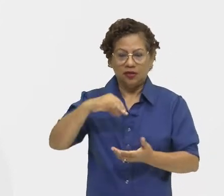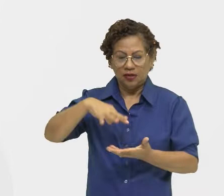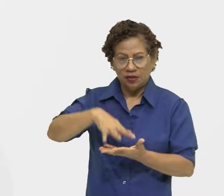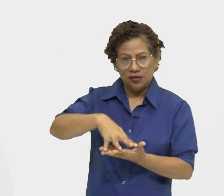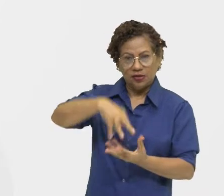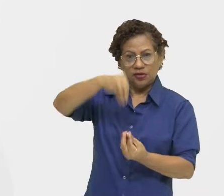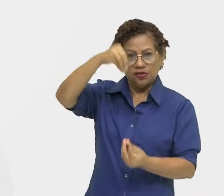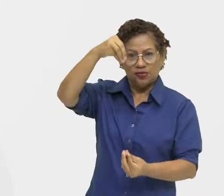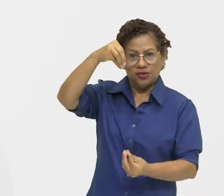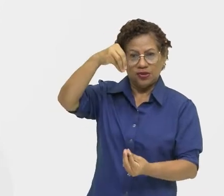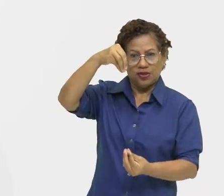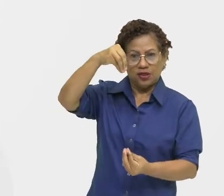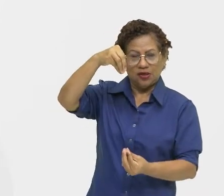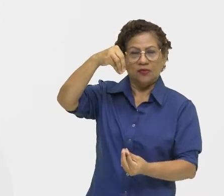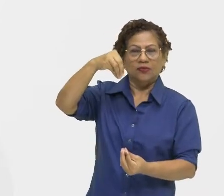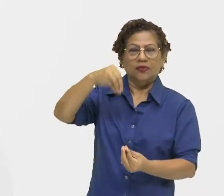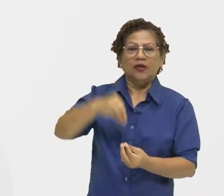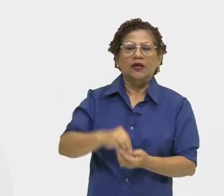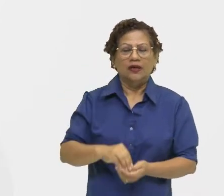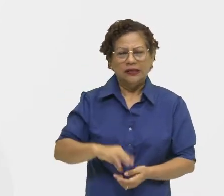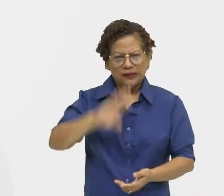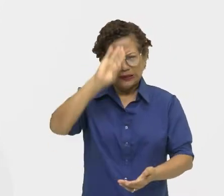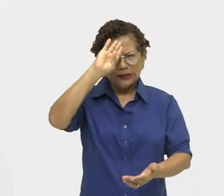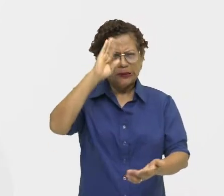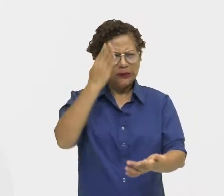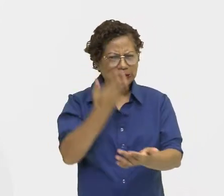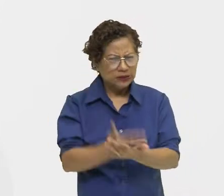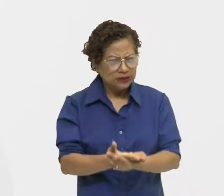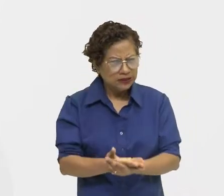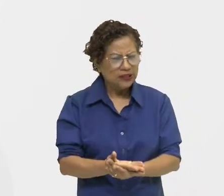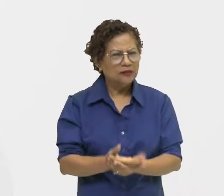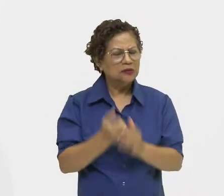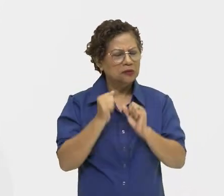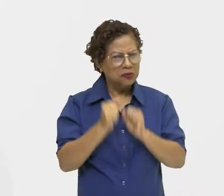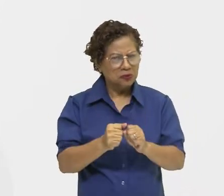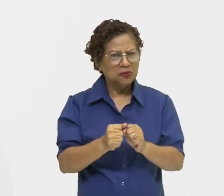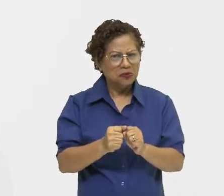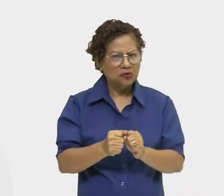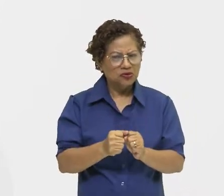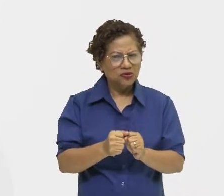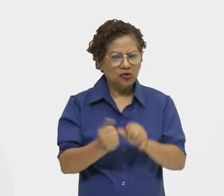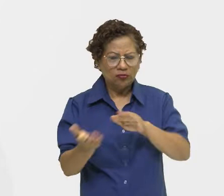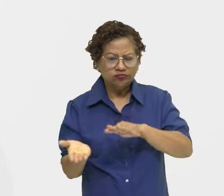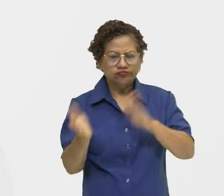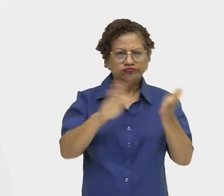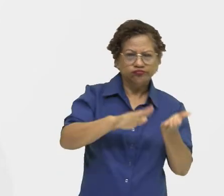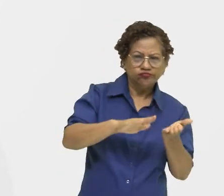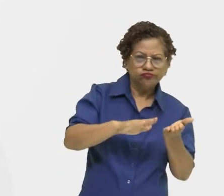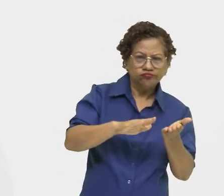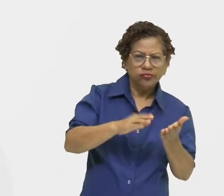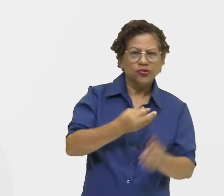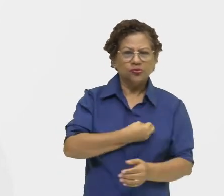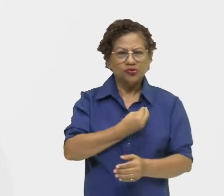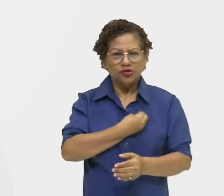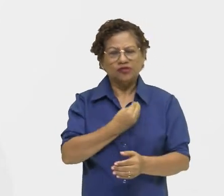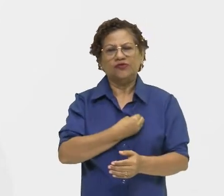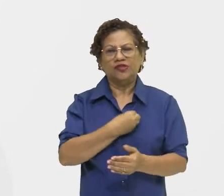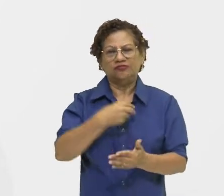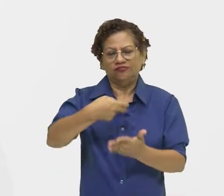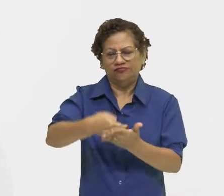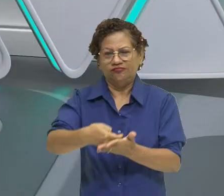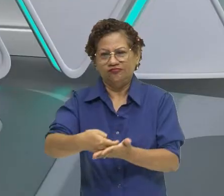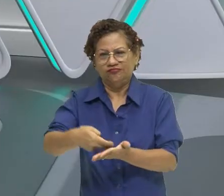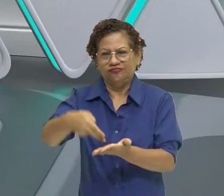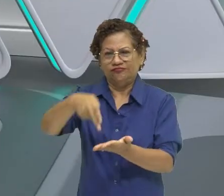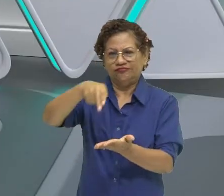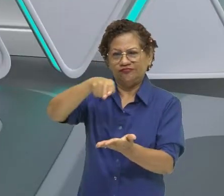os faraós acreditavam, né, a população egípcia, a sociedade egípcia, acreditava que o faraó ele era a encarnação dos